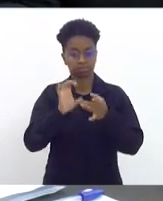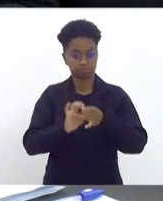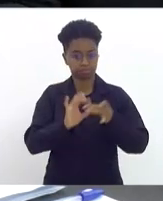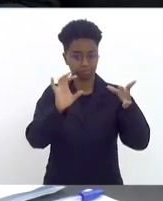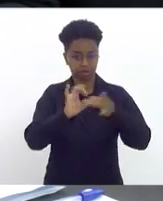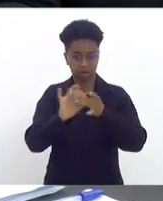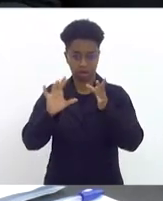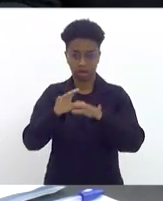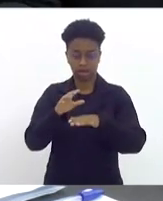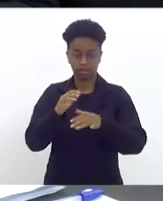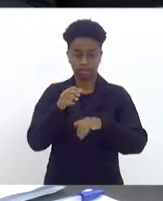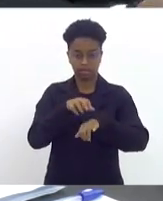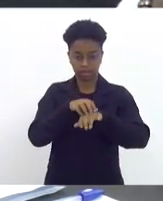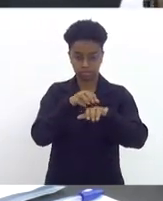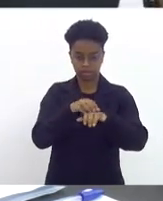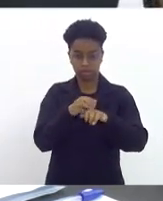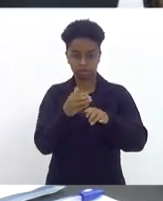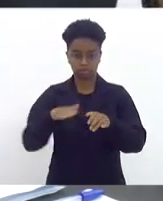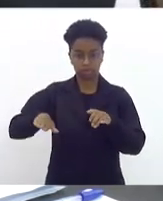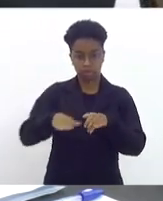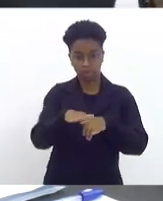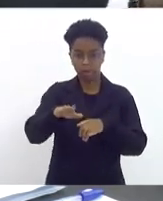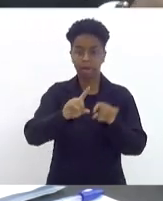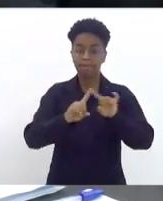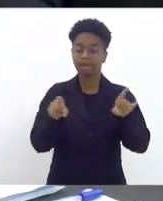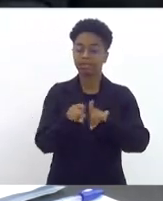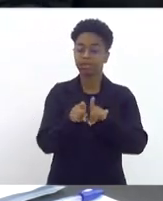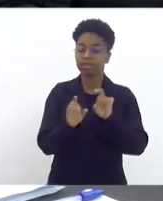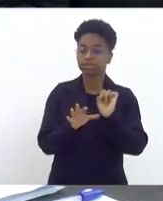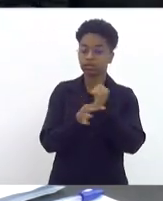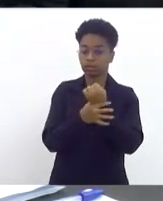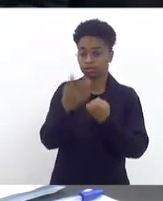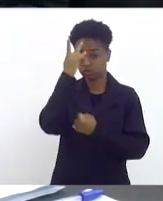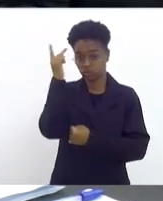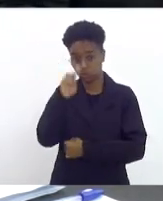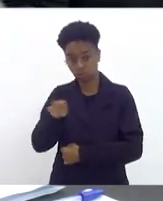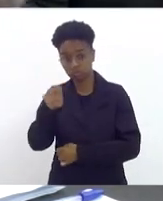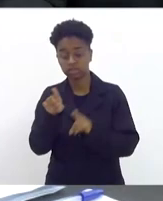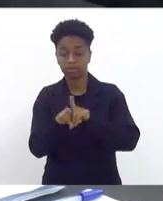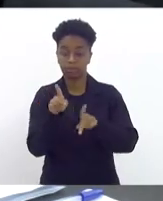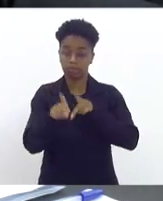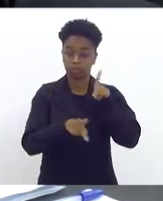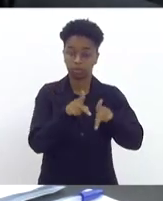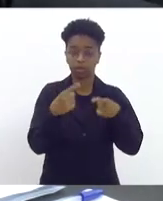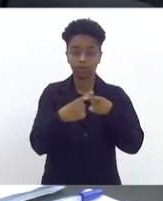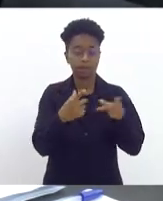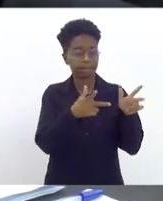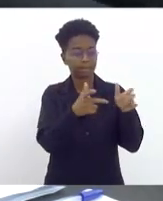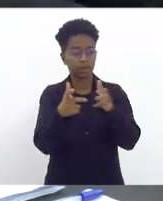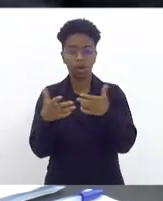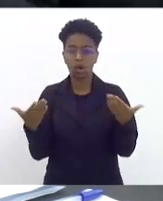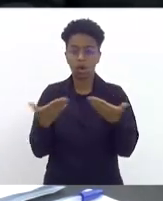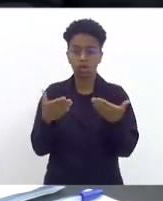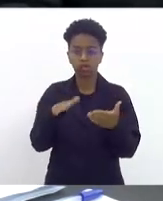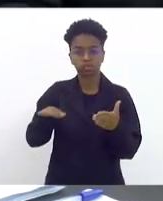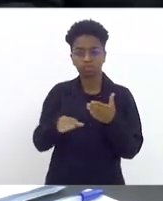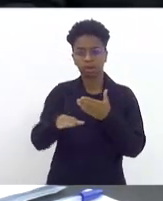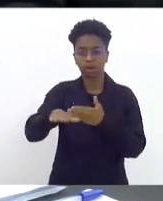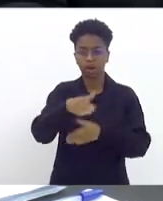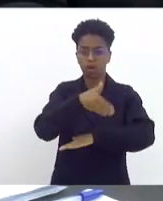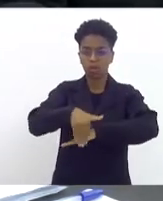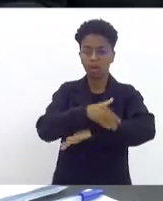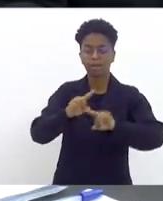desses veículos Mas acima de toda a segurança de quem usa e da população do nosso estado que vem esses veículos circulando sem nenhum tipo